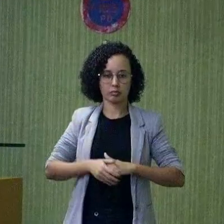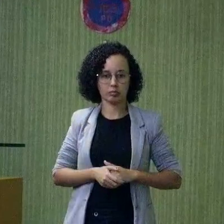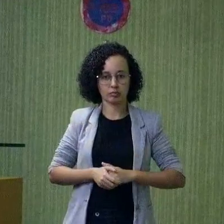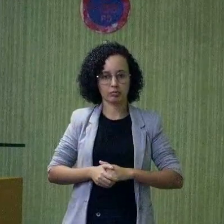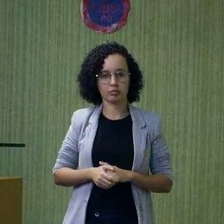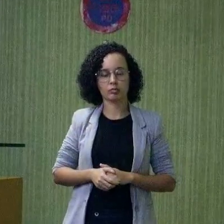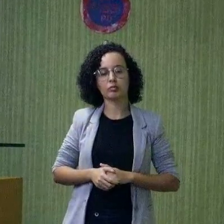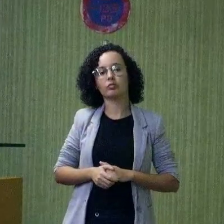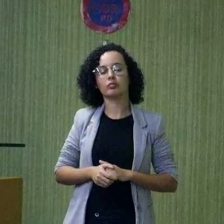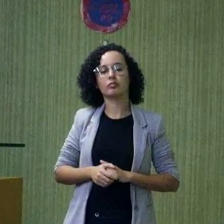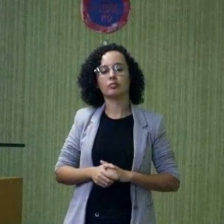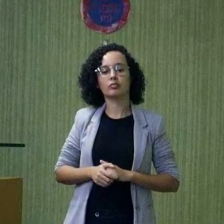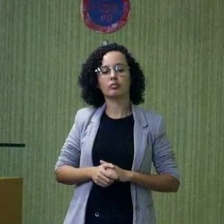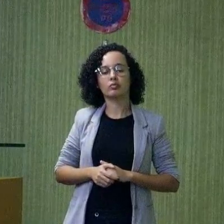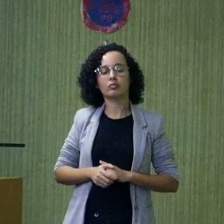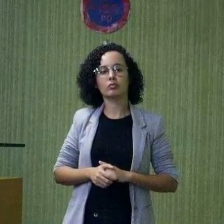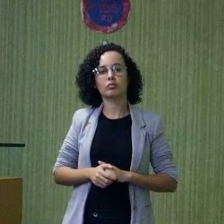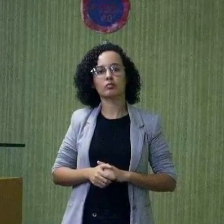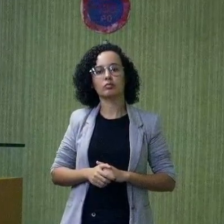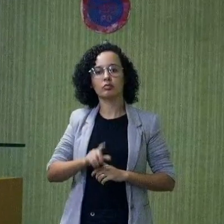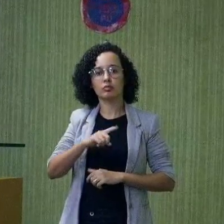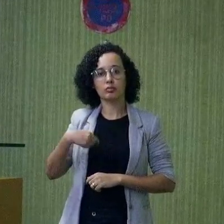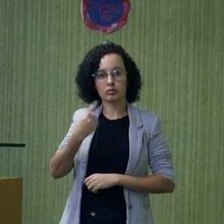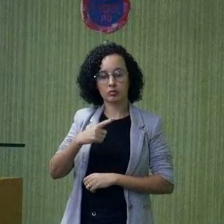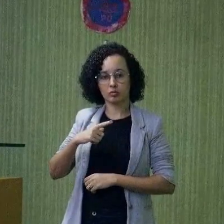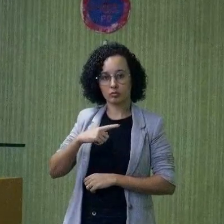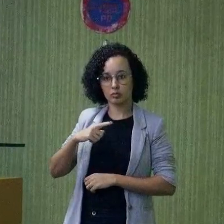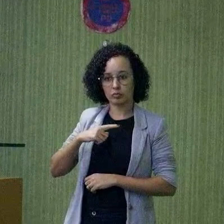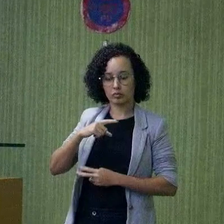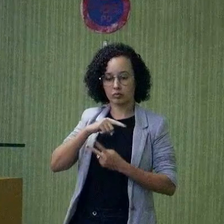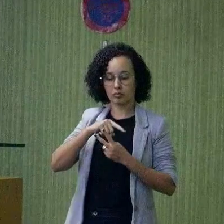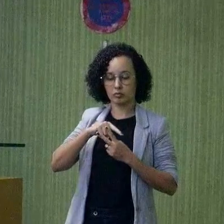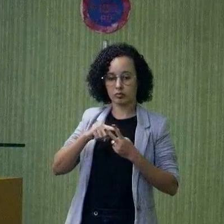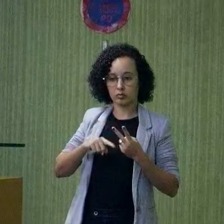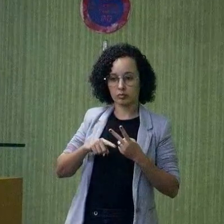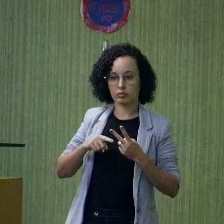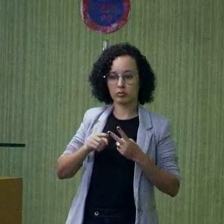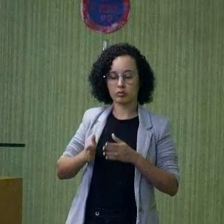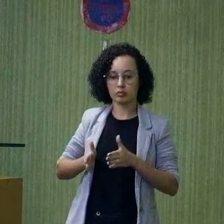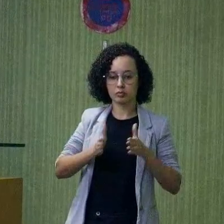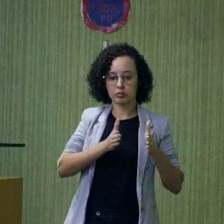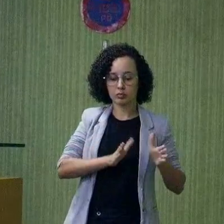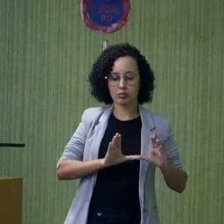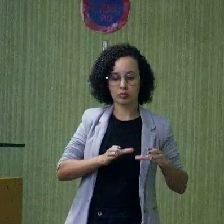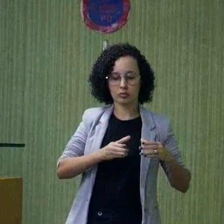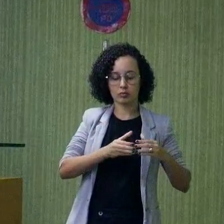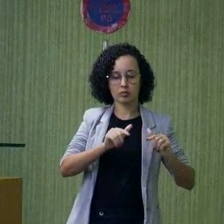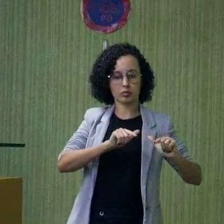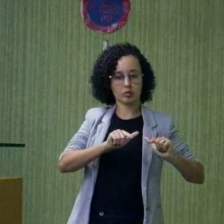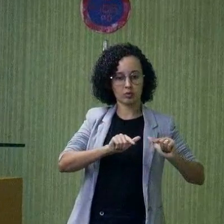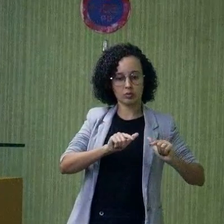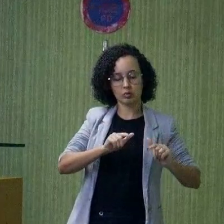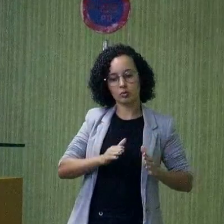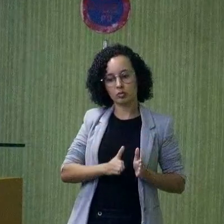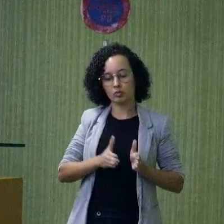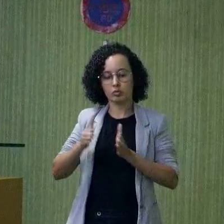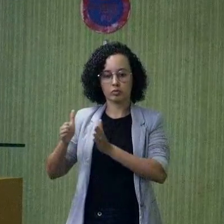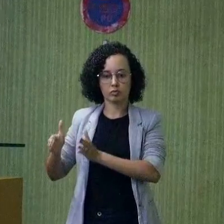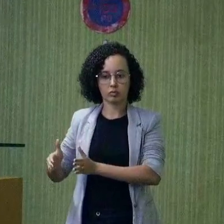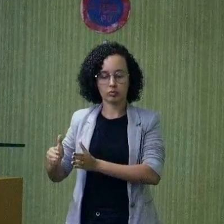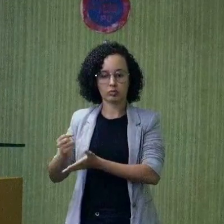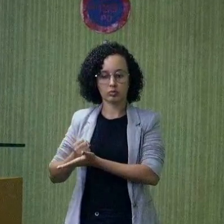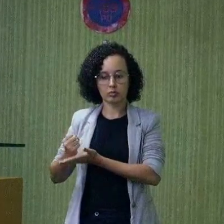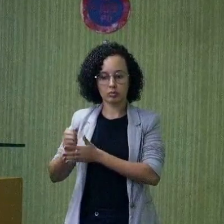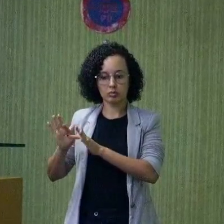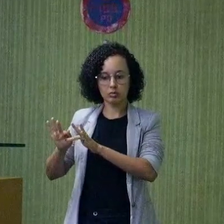eh nós tivemos então esses dois insumos né de um lado do grupo de trabalho né e do outro lado o documento final